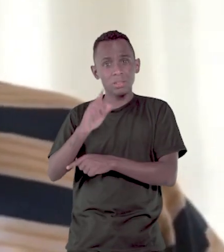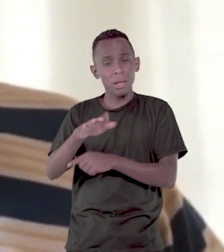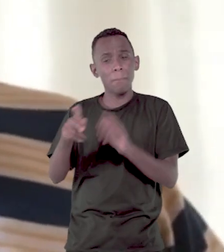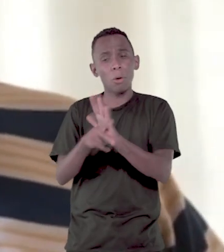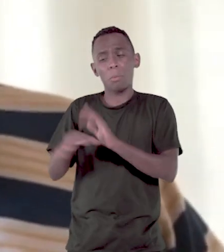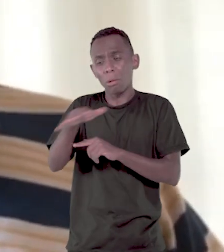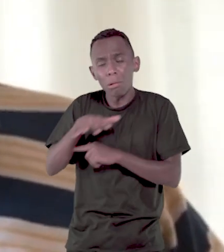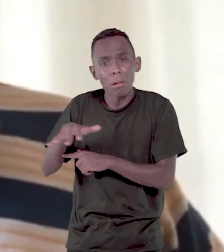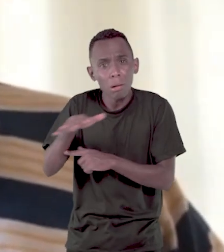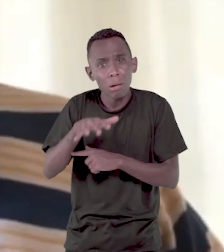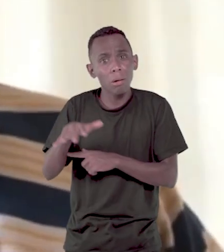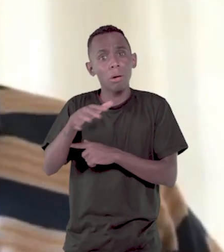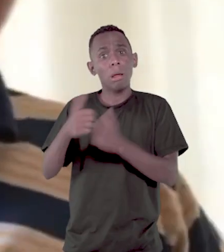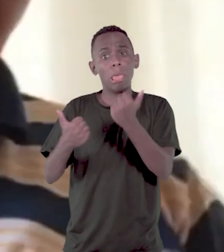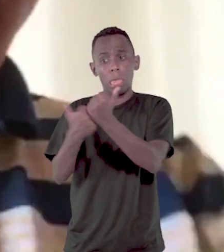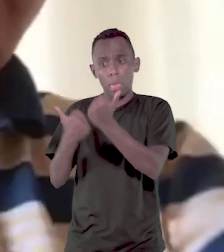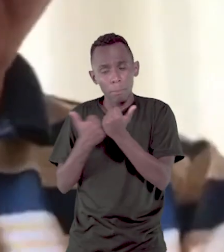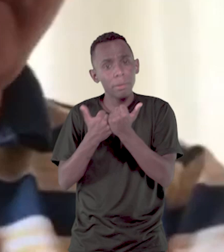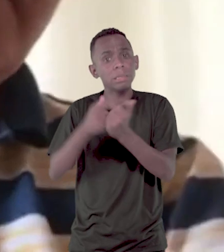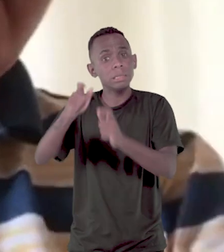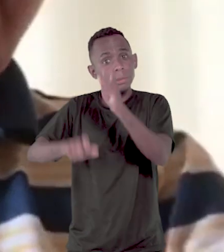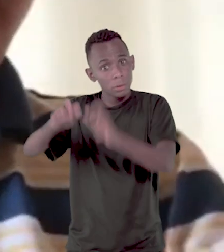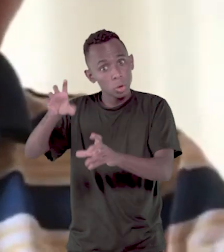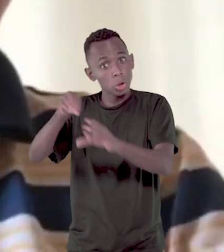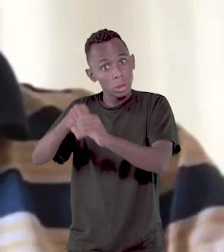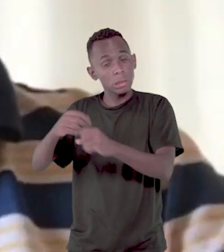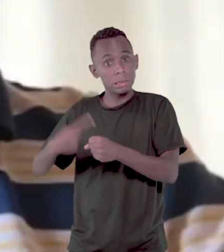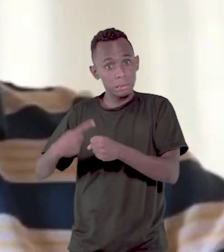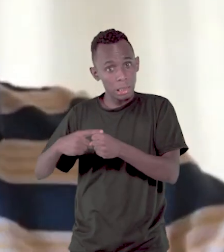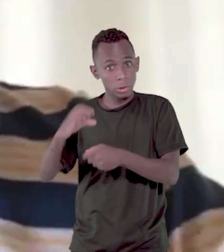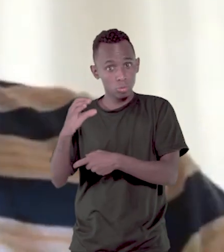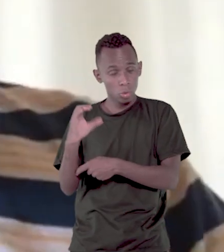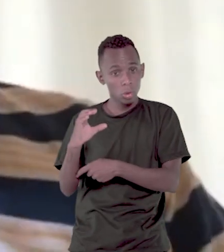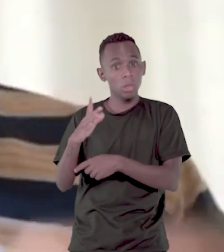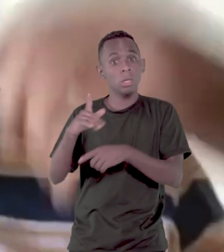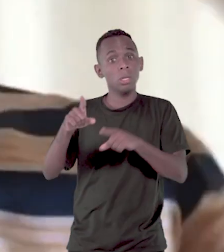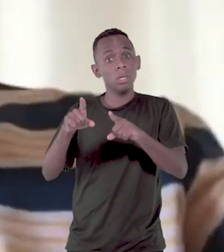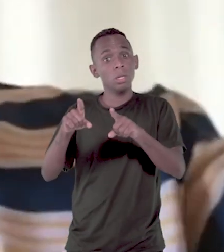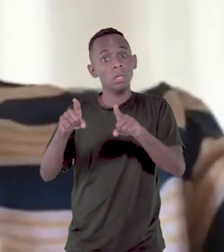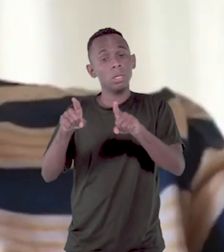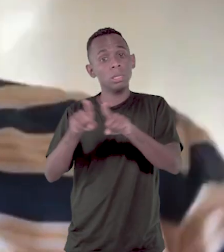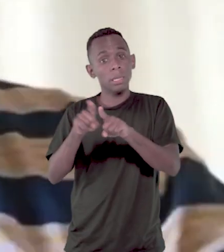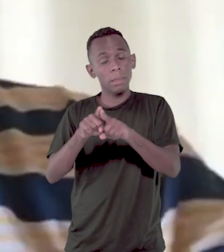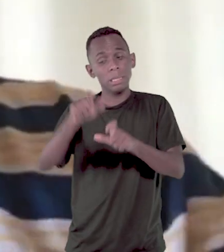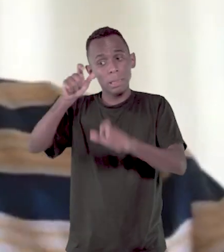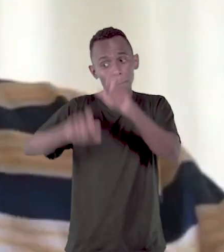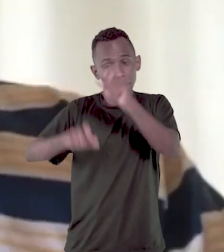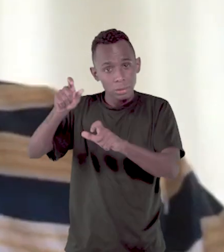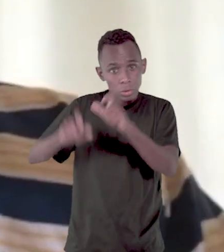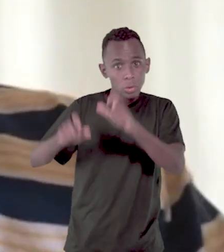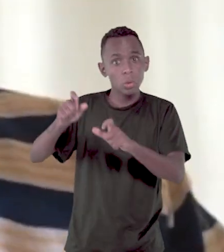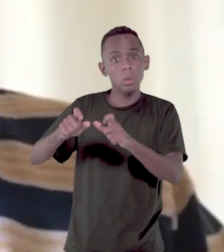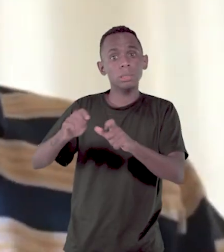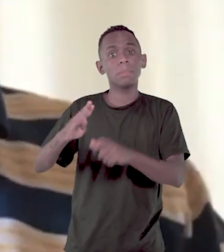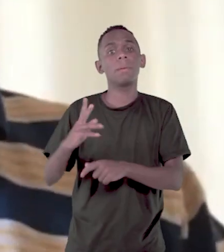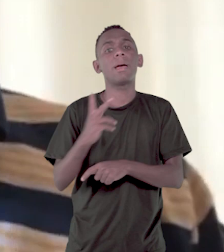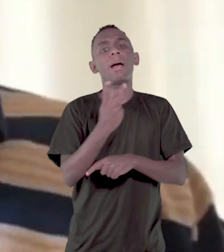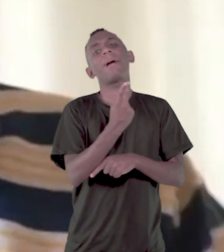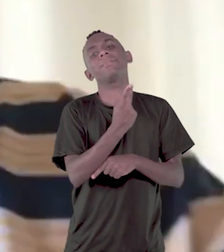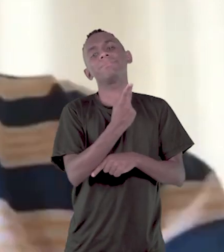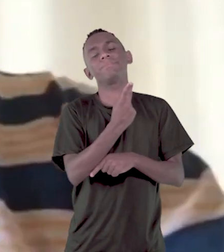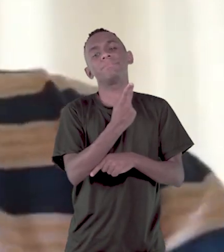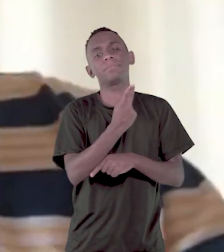regional. Ele tem as colaborações são das próprias pessoas de Cataguases e de algumas pessoas de Belo Horizonte, por conta